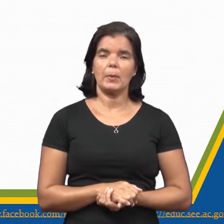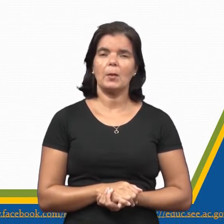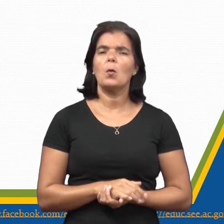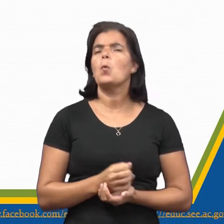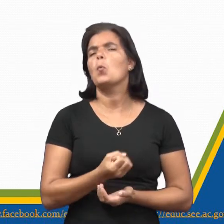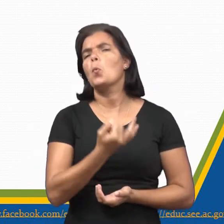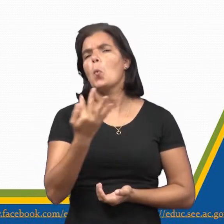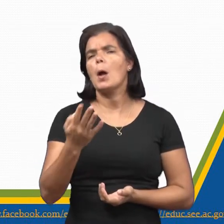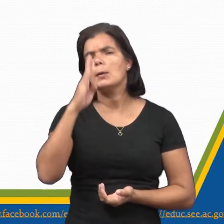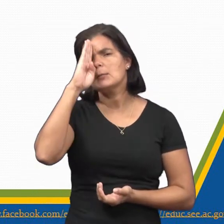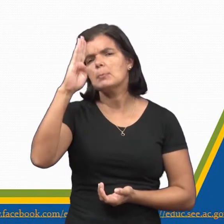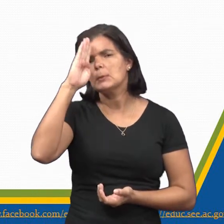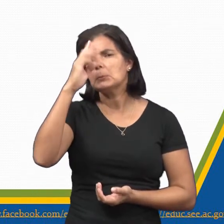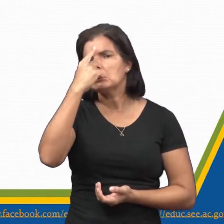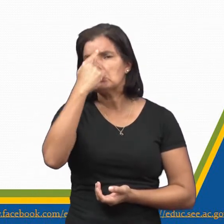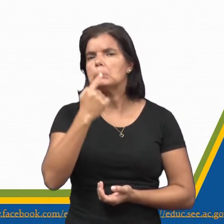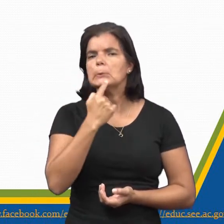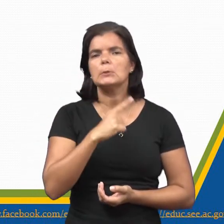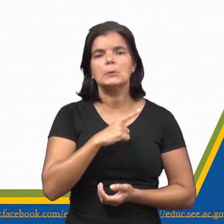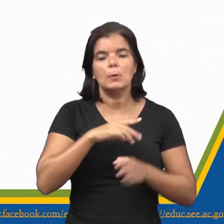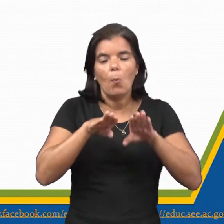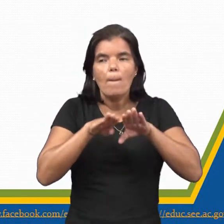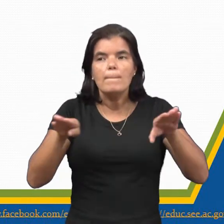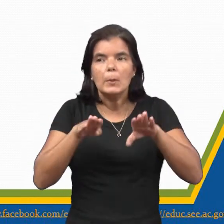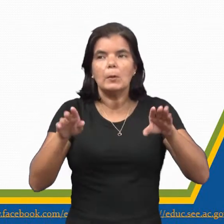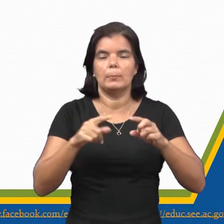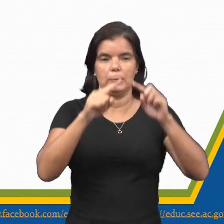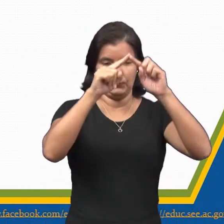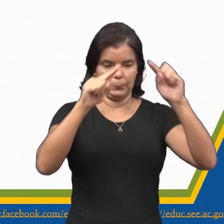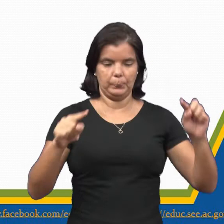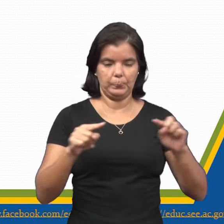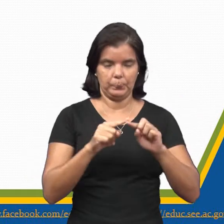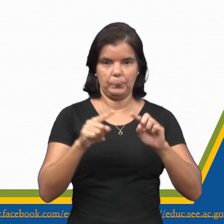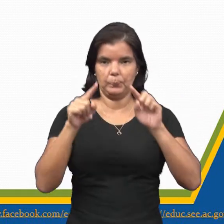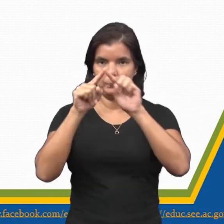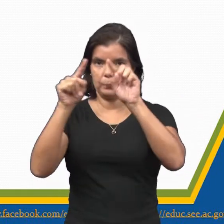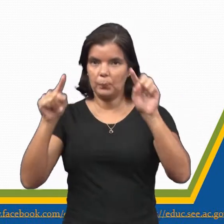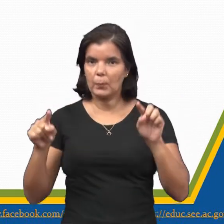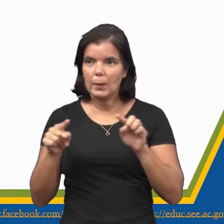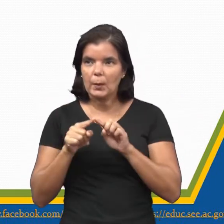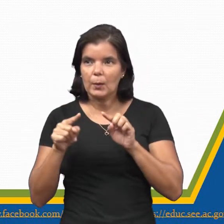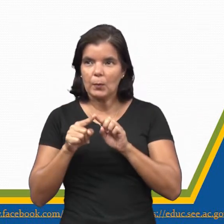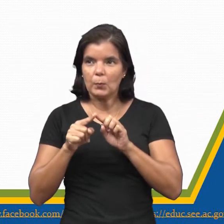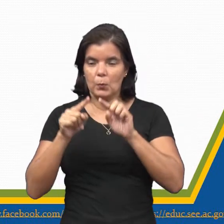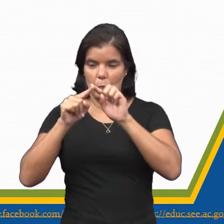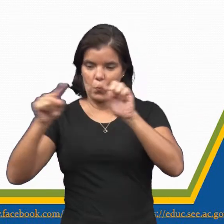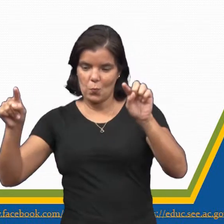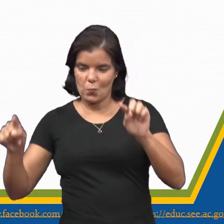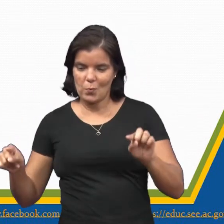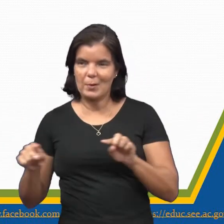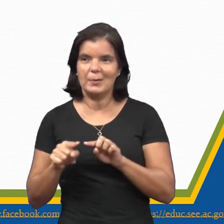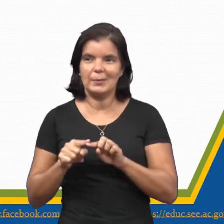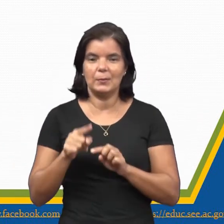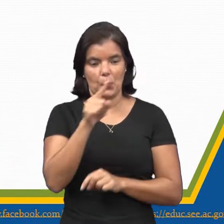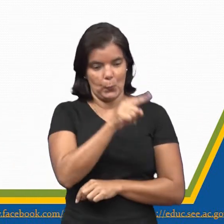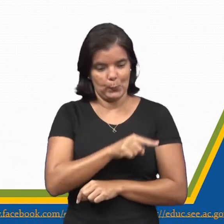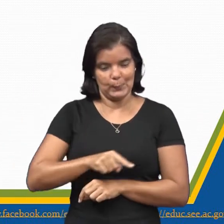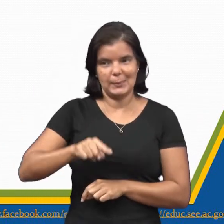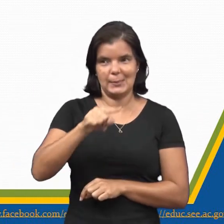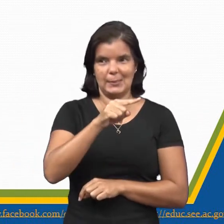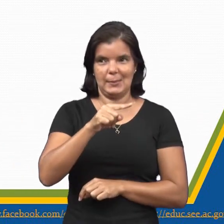Quais são as principais figuras planas que nós temos? O triângulo, o quadrado, o retângulo, o